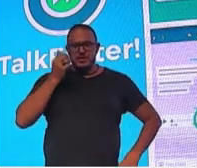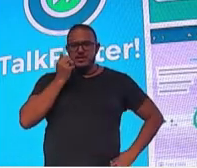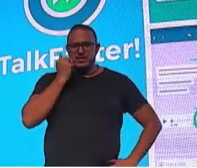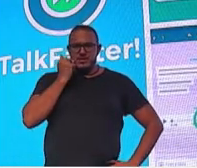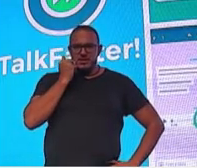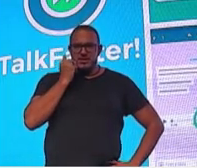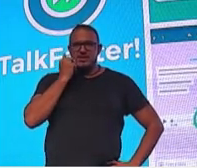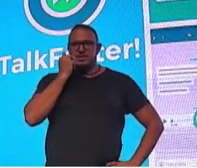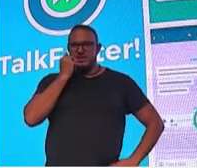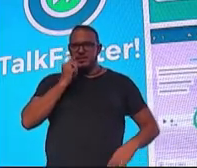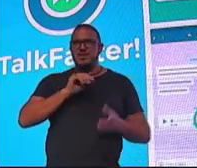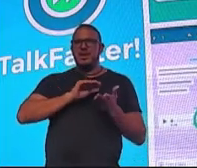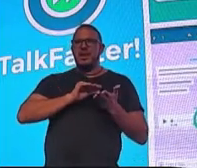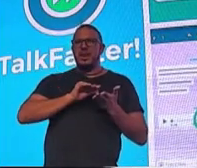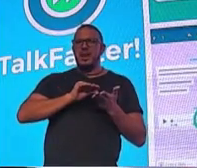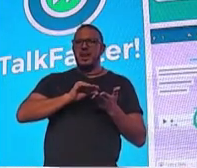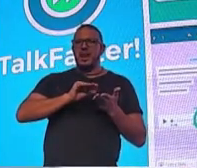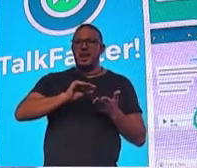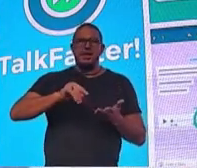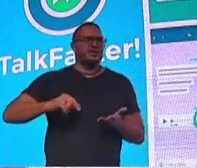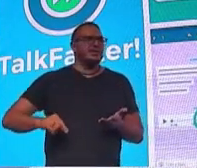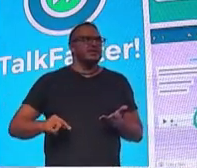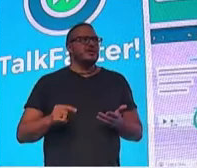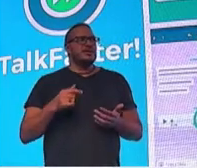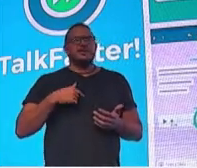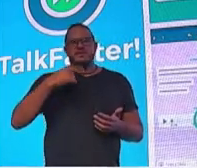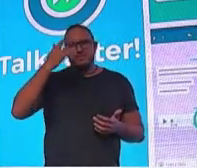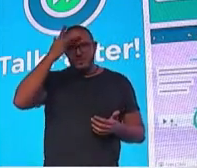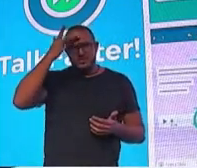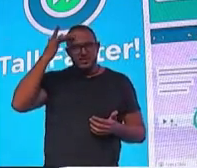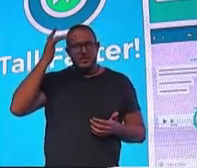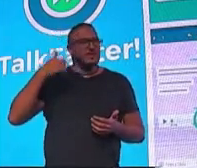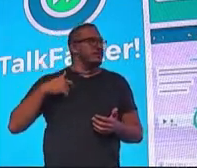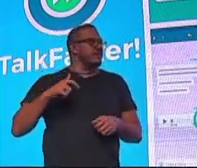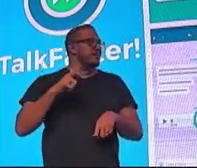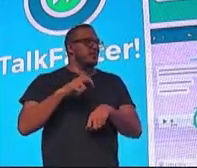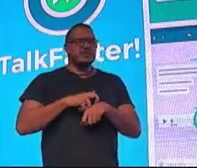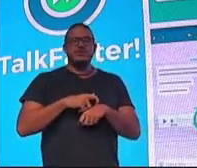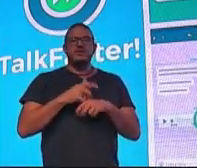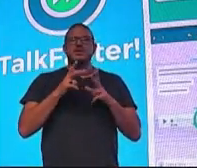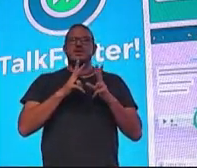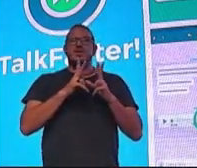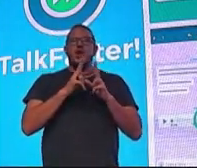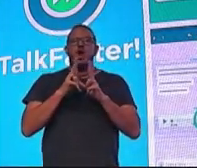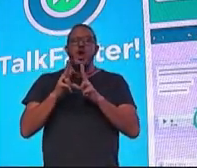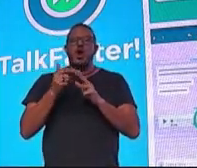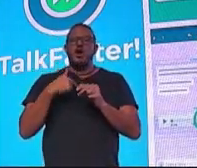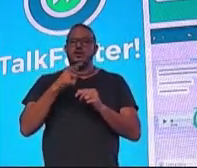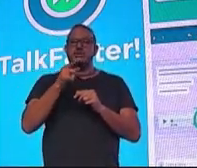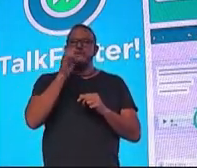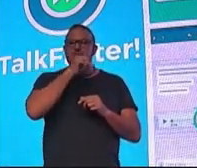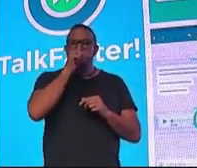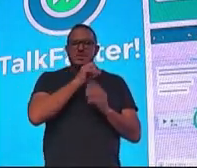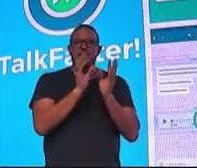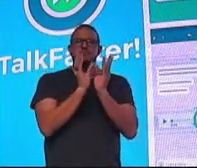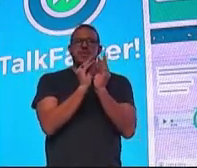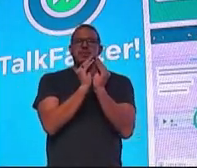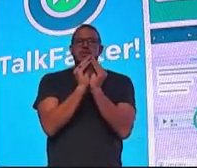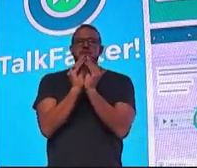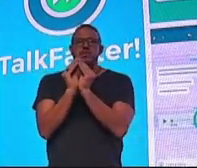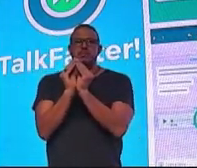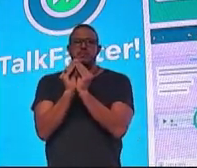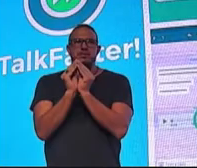áudio? Ah, bom dia. Ele dá uma respirada. Então ele corta onde não tem palavra, junta as frases e